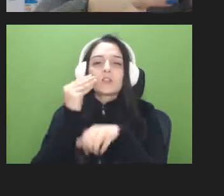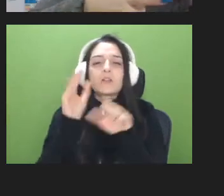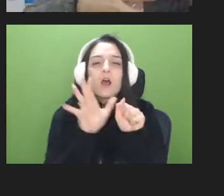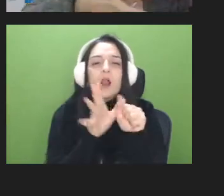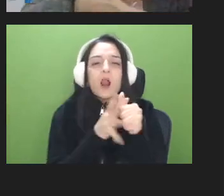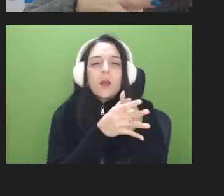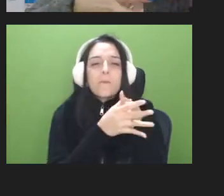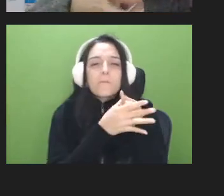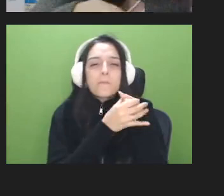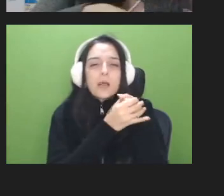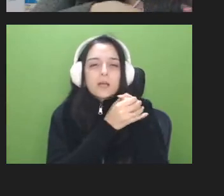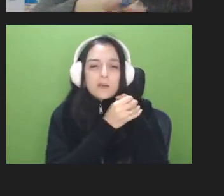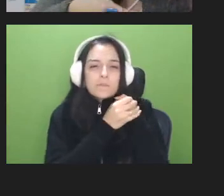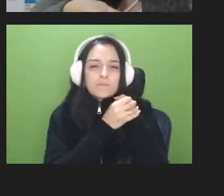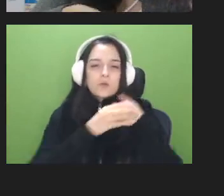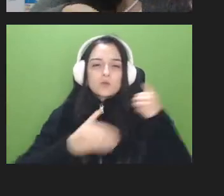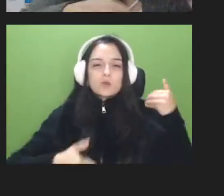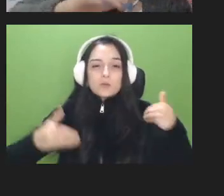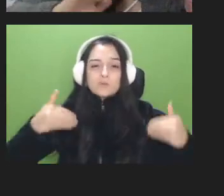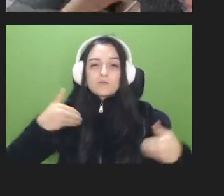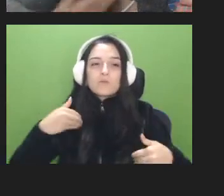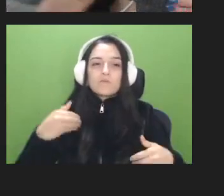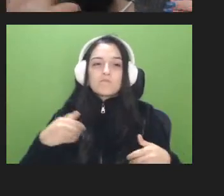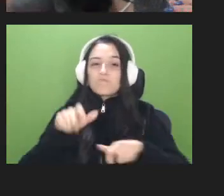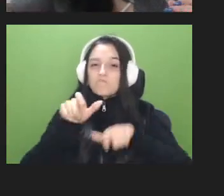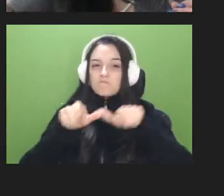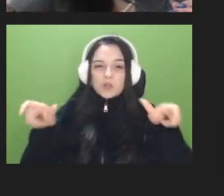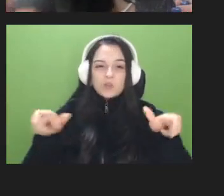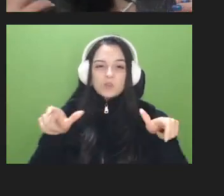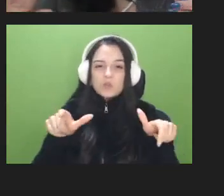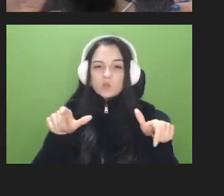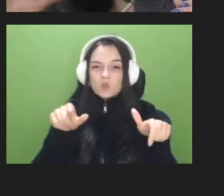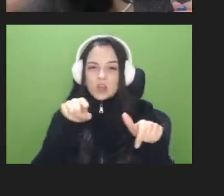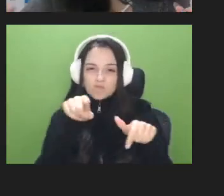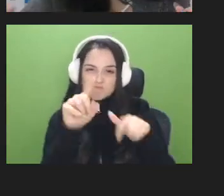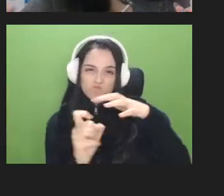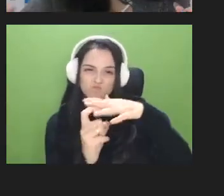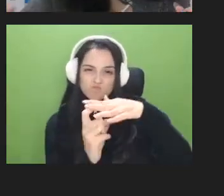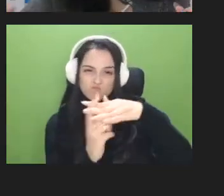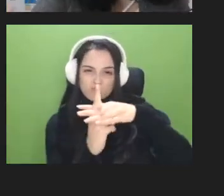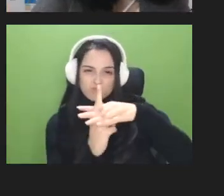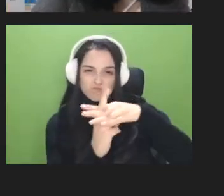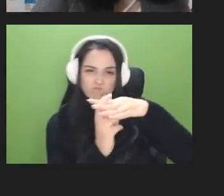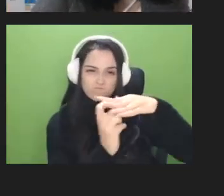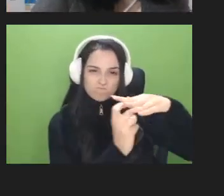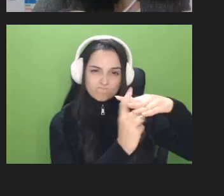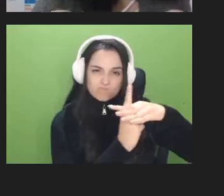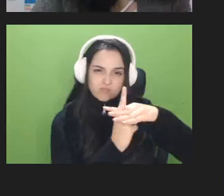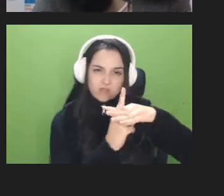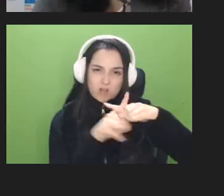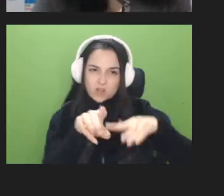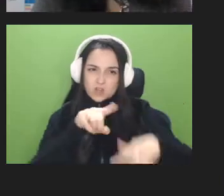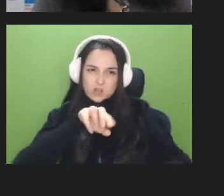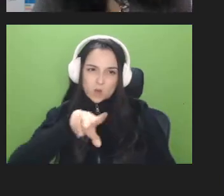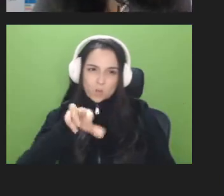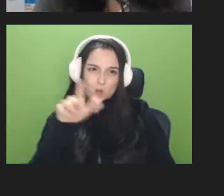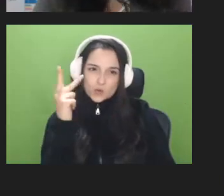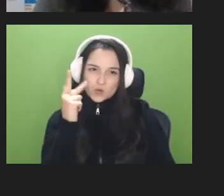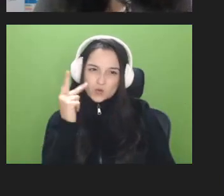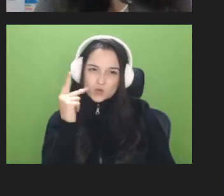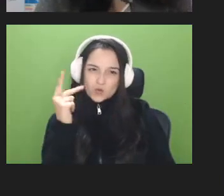retirar aqueles corpos, aquelas pessoas que destoavam daquilo que era considerado normal. Eu coloco elas